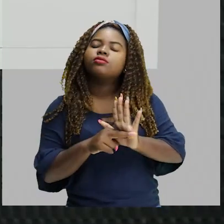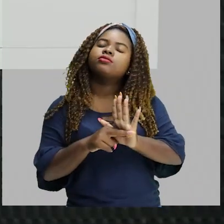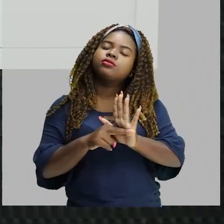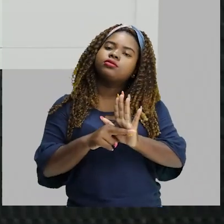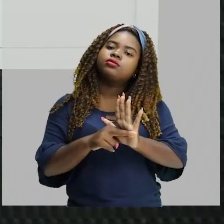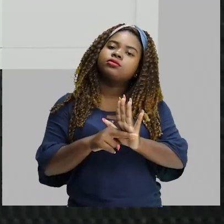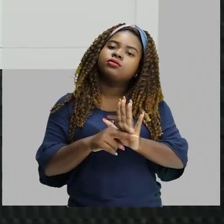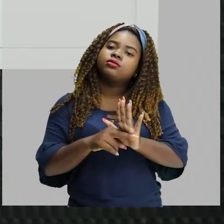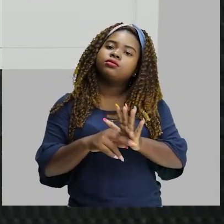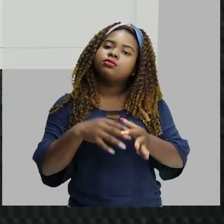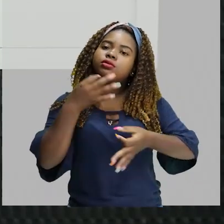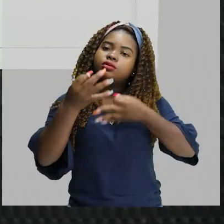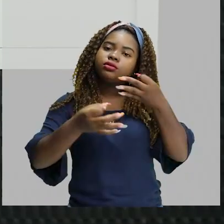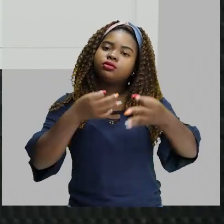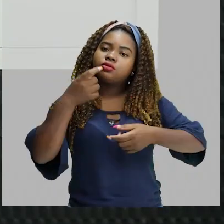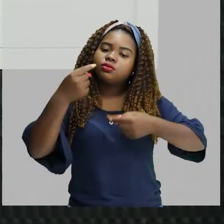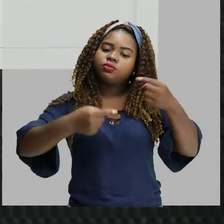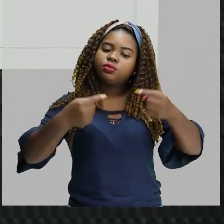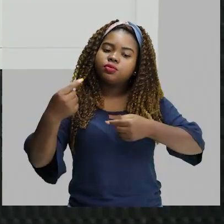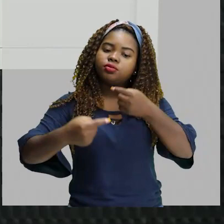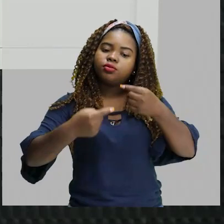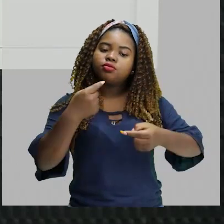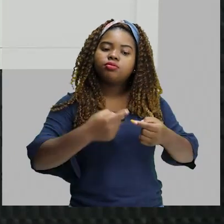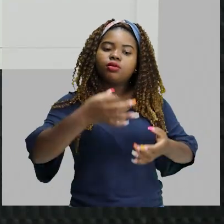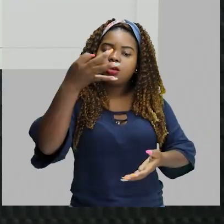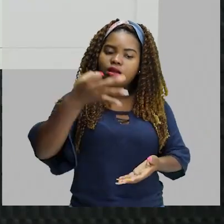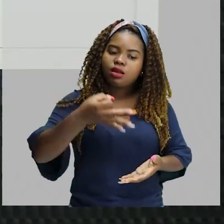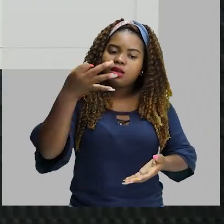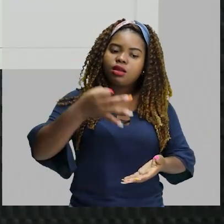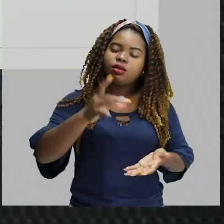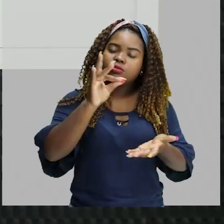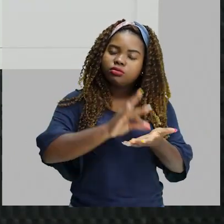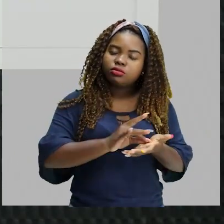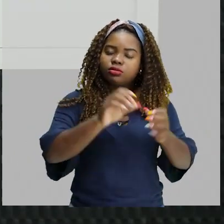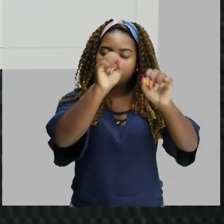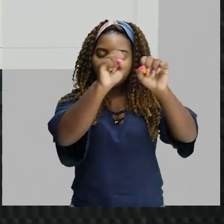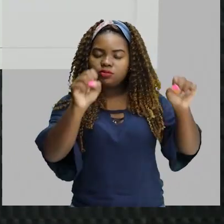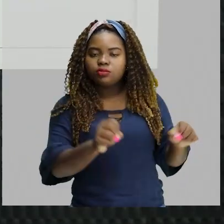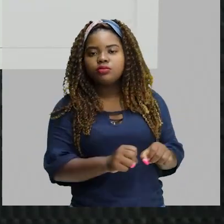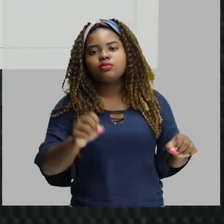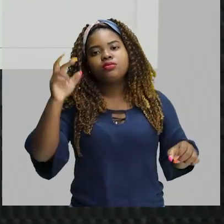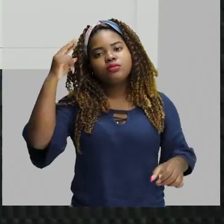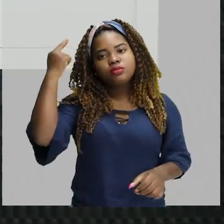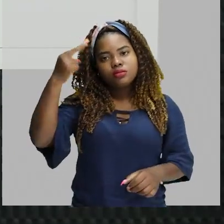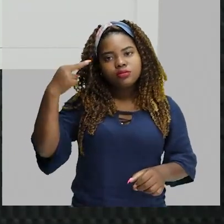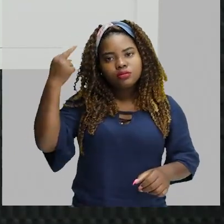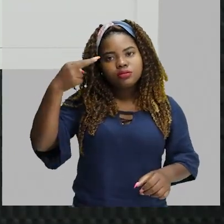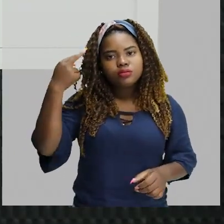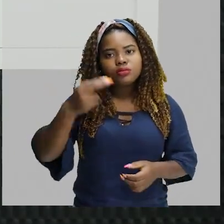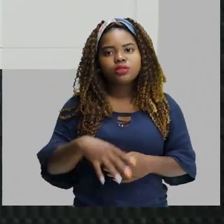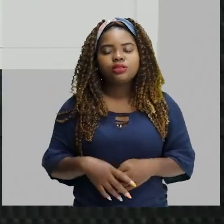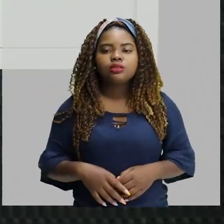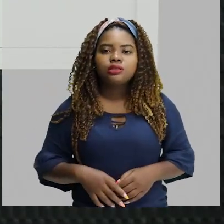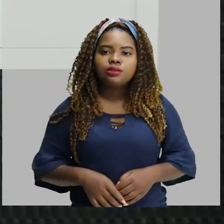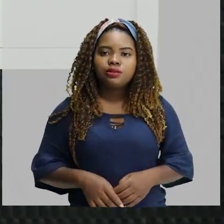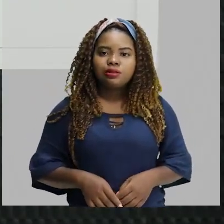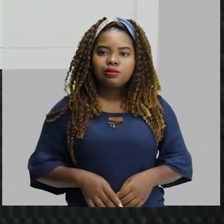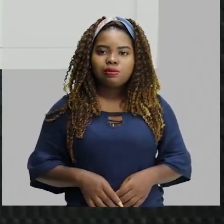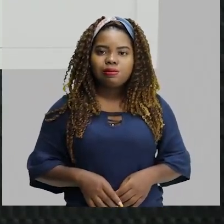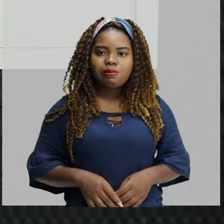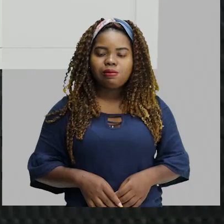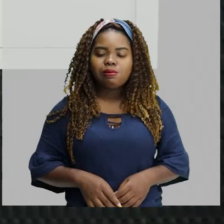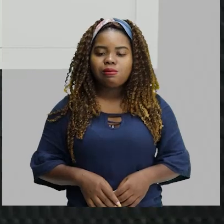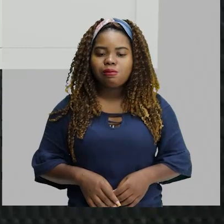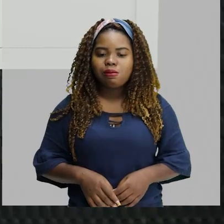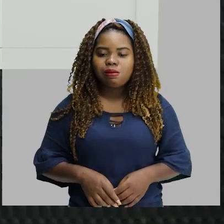nosso argumento seja mais coerente. Assim, nós vamos fazer uma sistematização do raciocínio, percebe? Olha só, se nós seguirmos